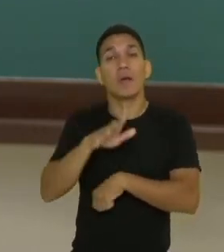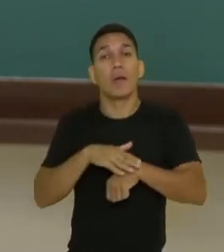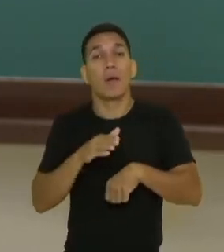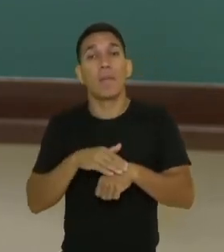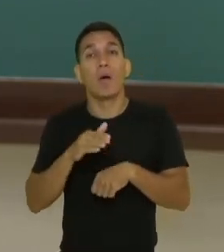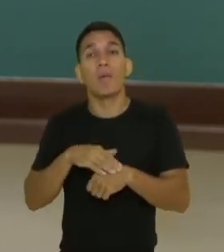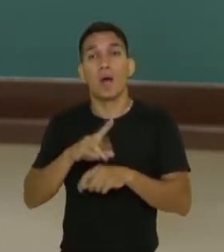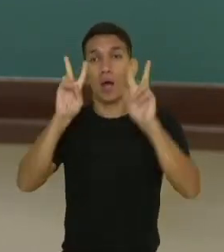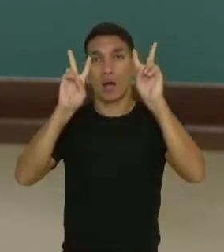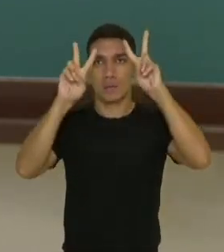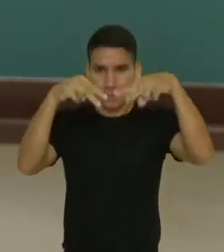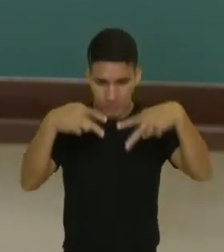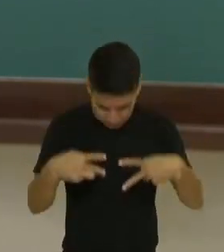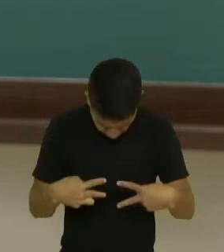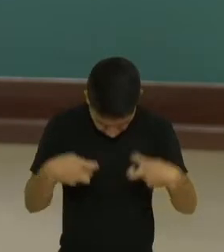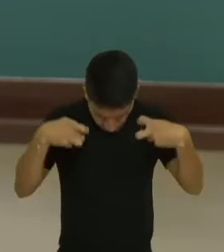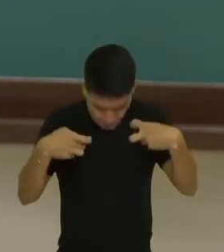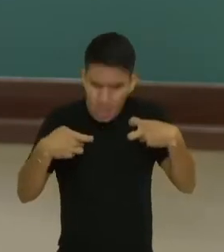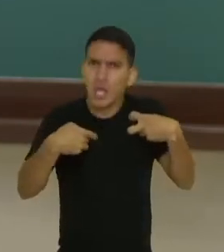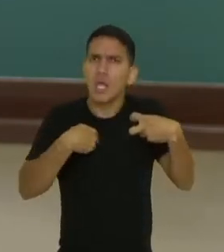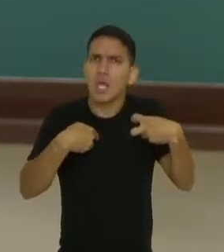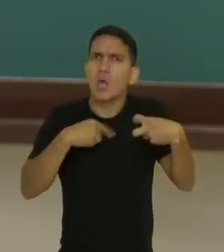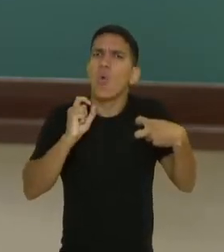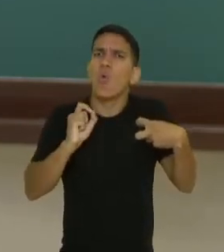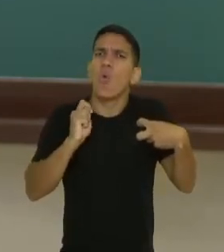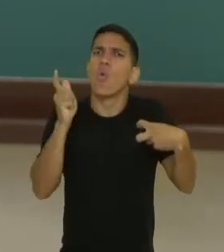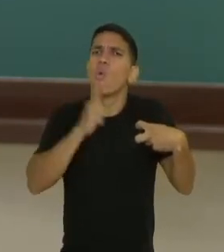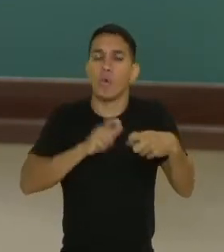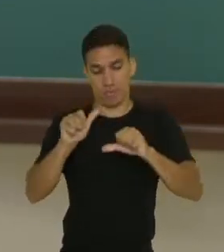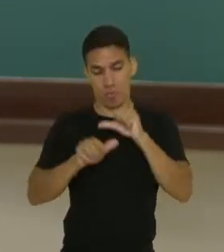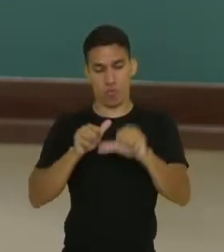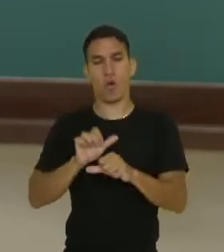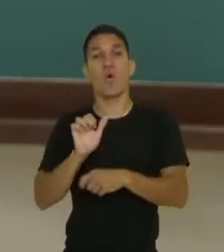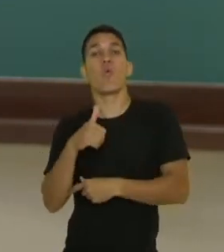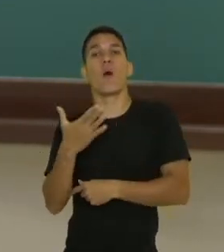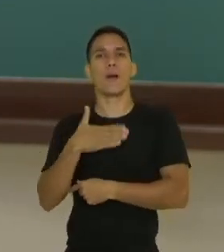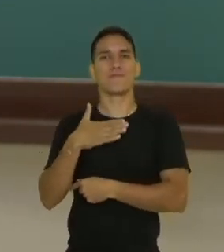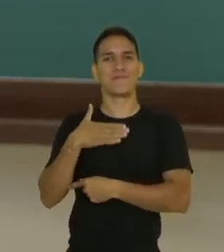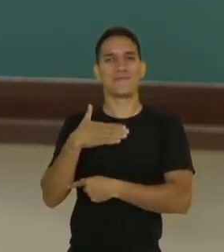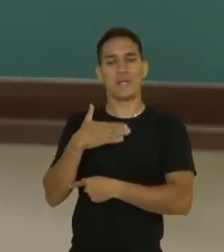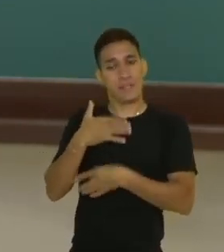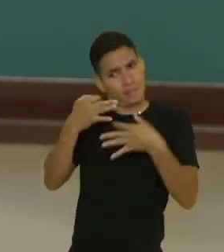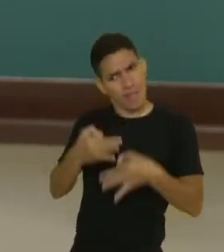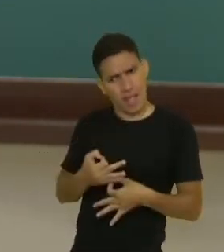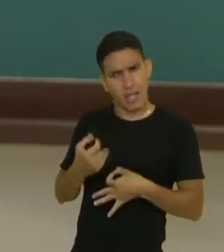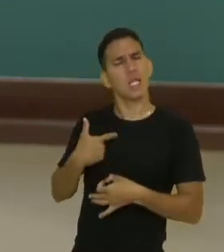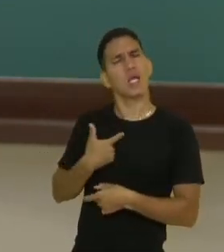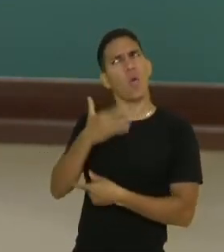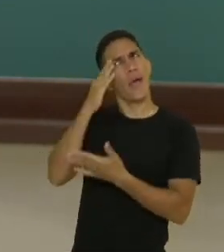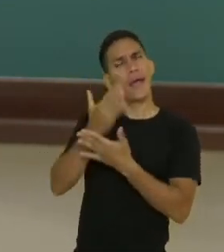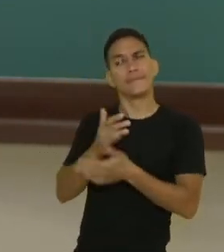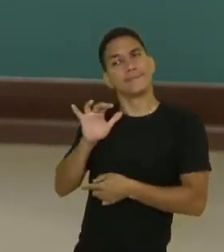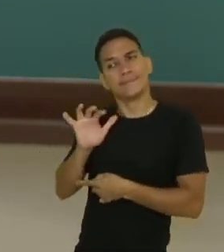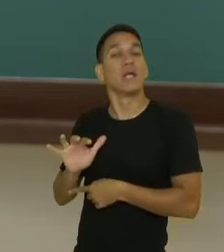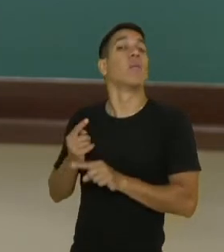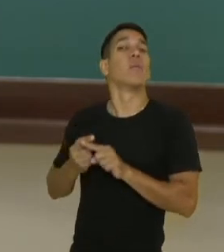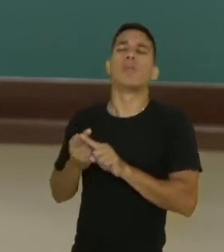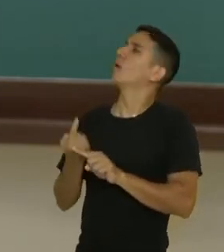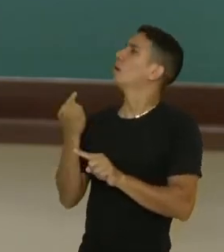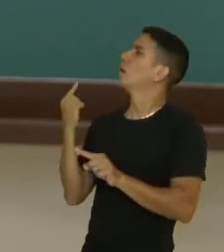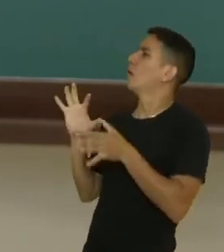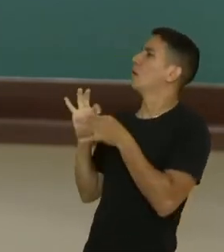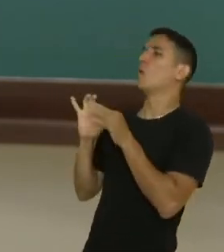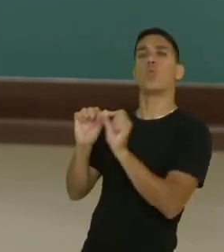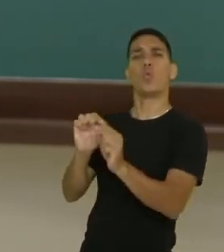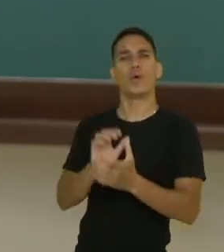olhar para mim e ver o que que eu posso mudar. Quais são as minhas certezas, né? De onde vêm as minhas certezas? Será que elas